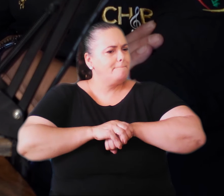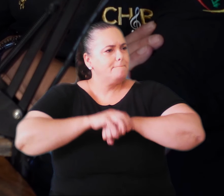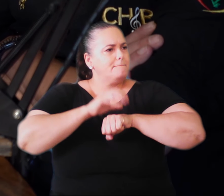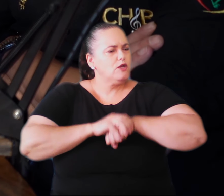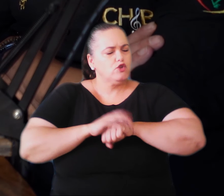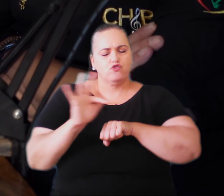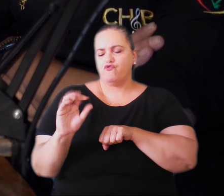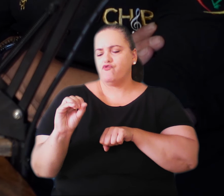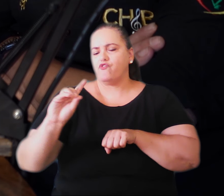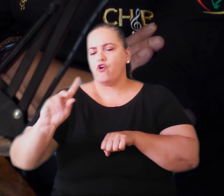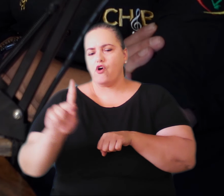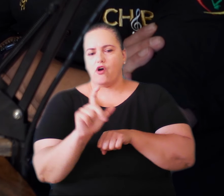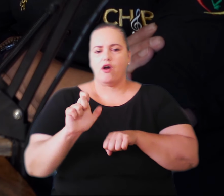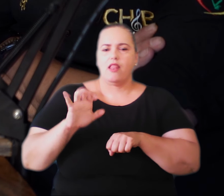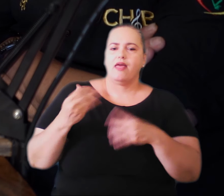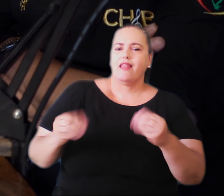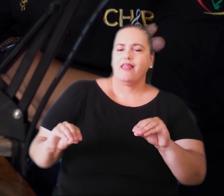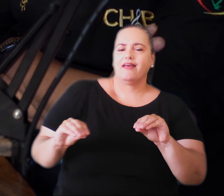domínio de baixaria,